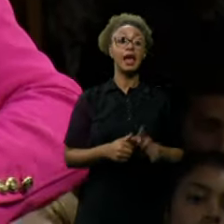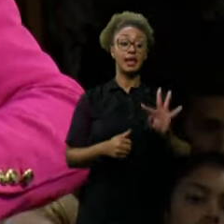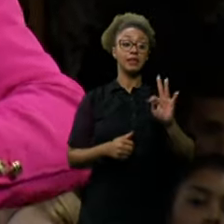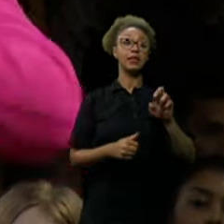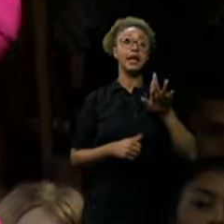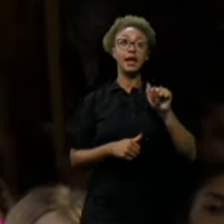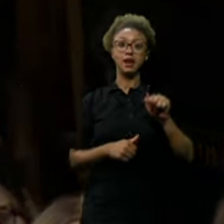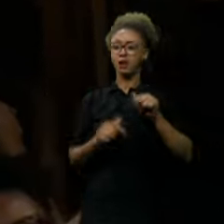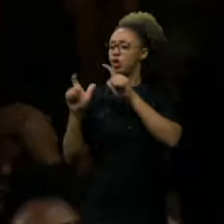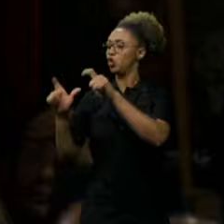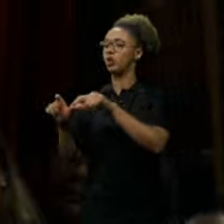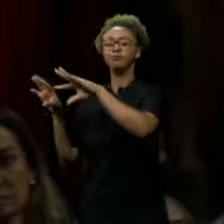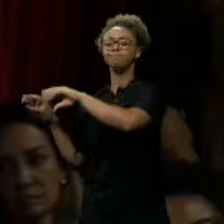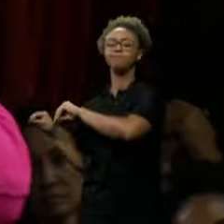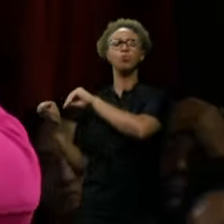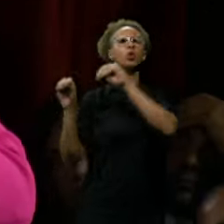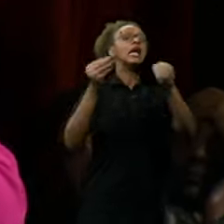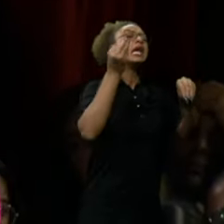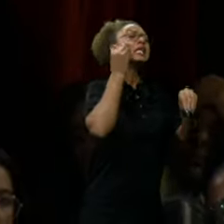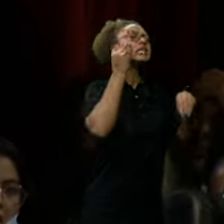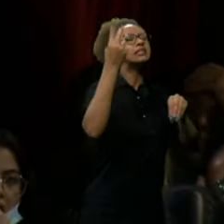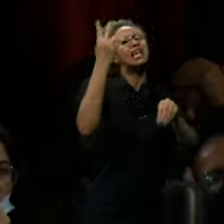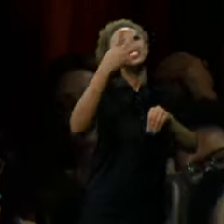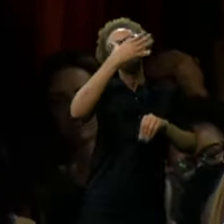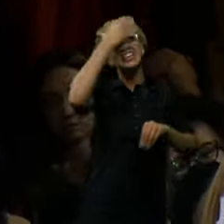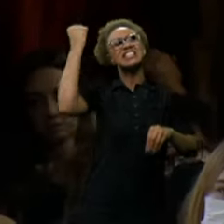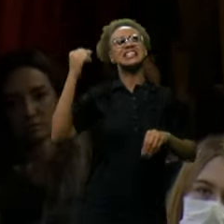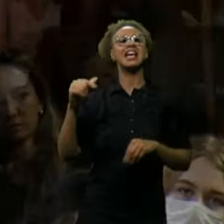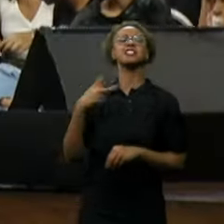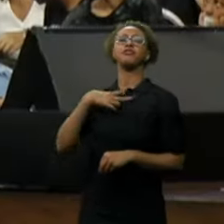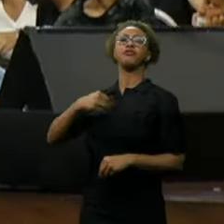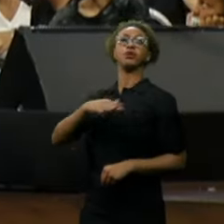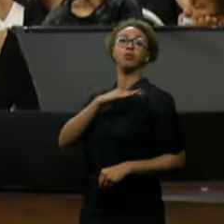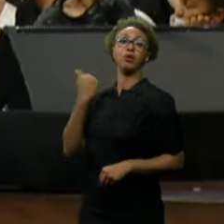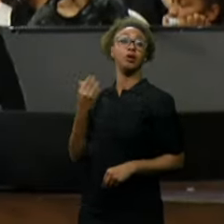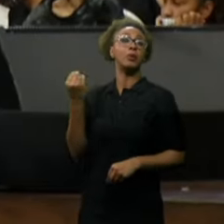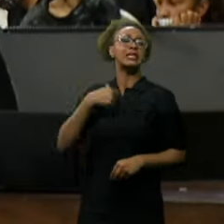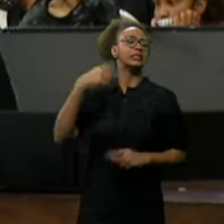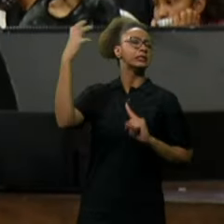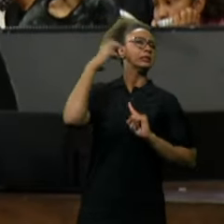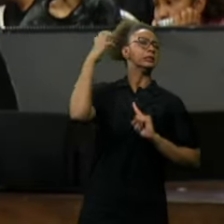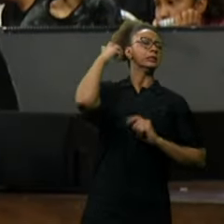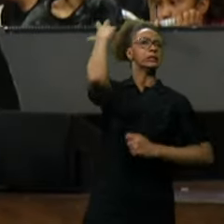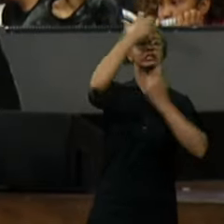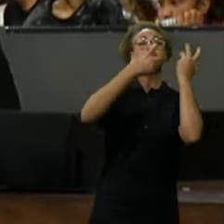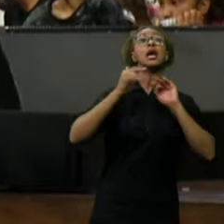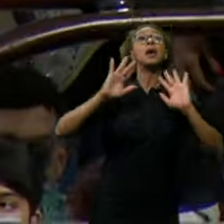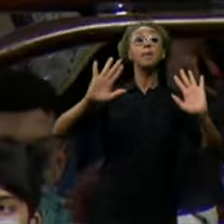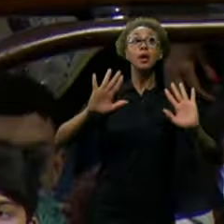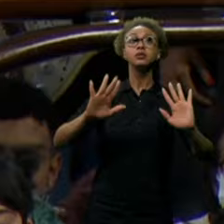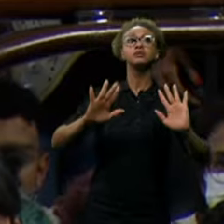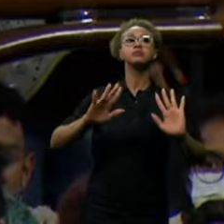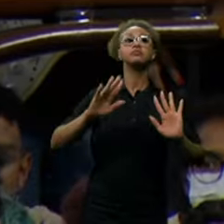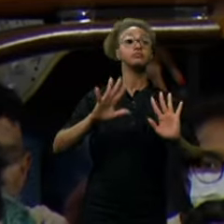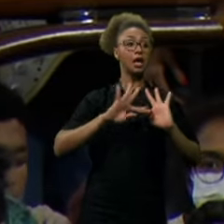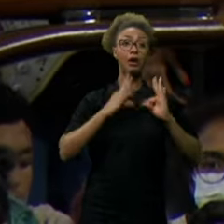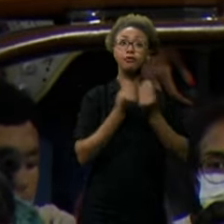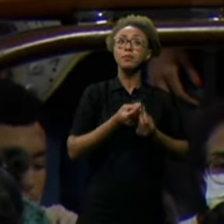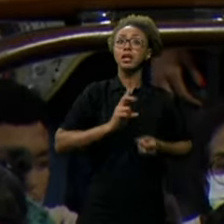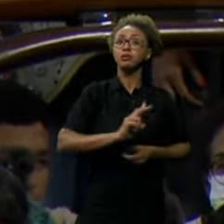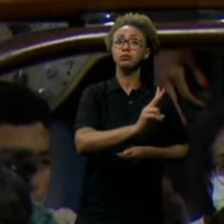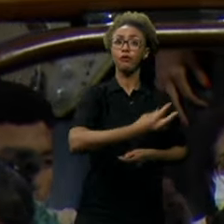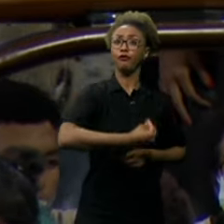daquela região geográfica para tentar esquecer a memória da dor do filho porque aquilo ali afeta muito ele só que ele vai dar continuidade a sua